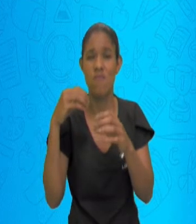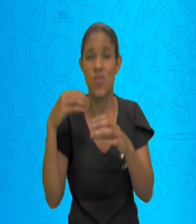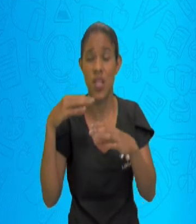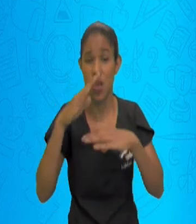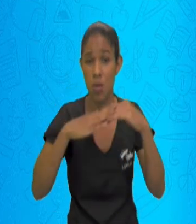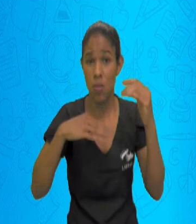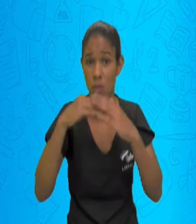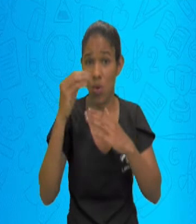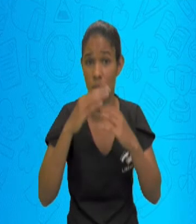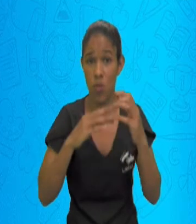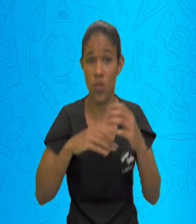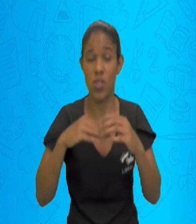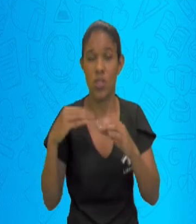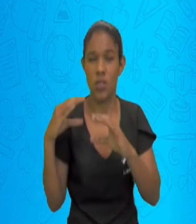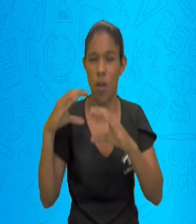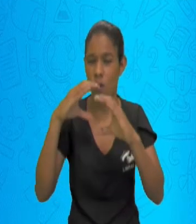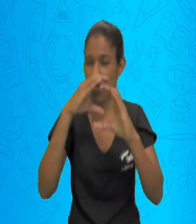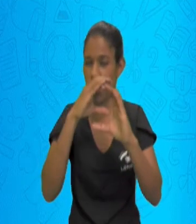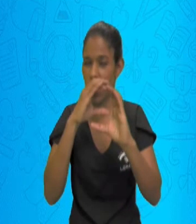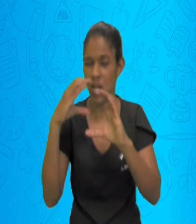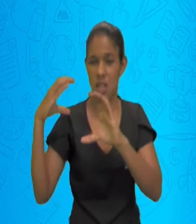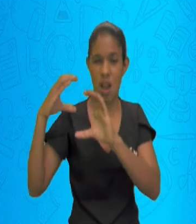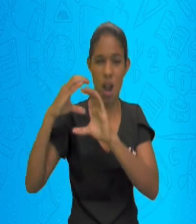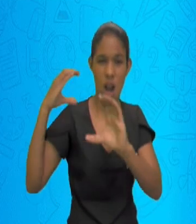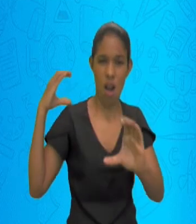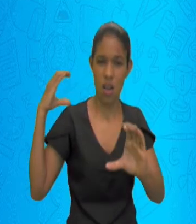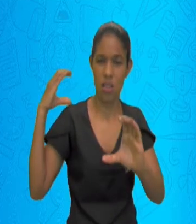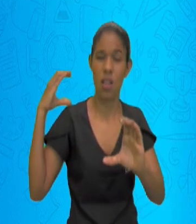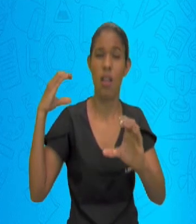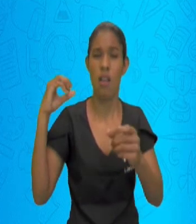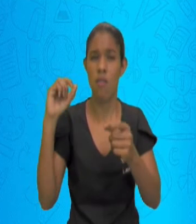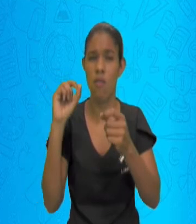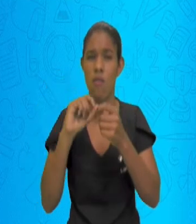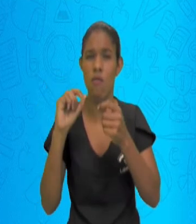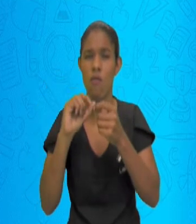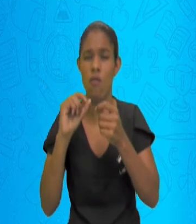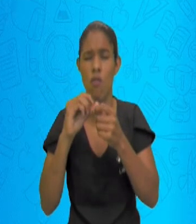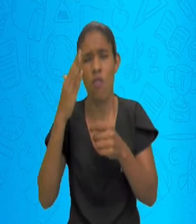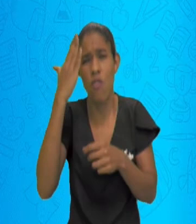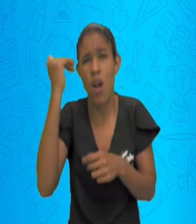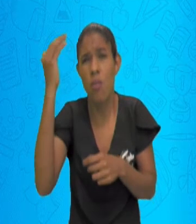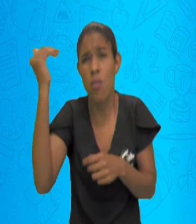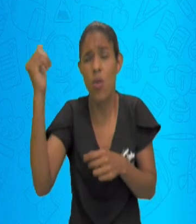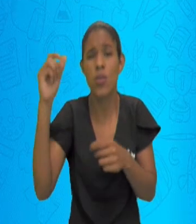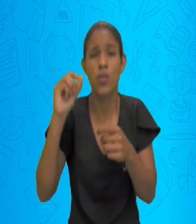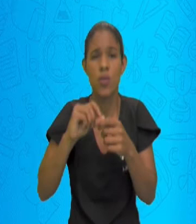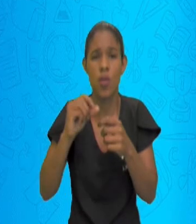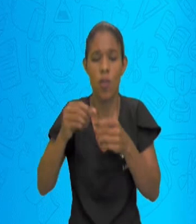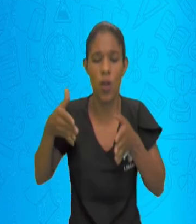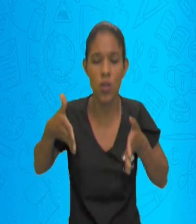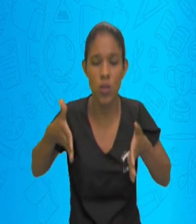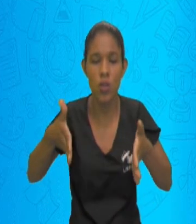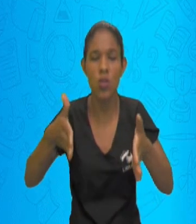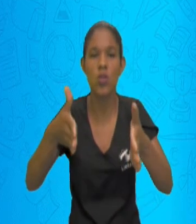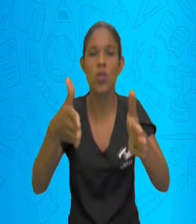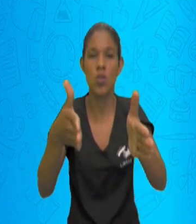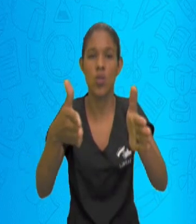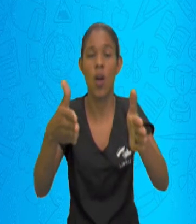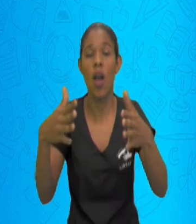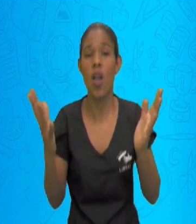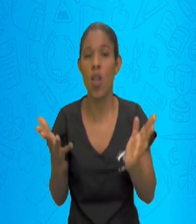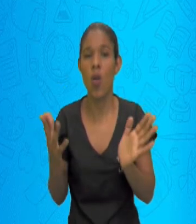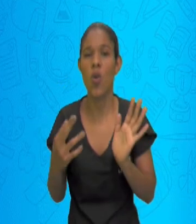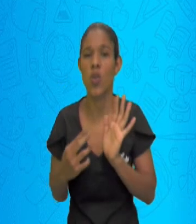também uma obra de arte a céu aberto, criada por Oscar Niemeyer, a edificação passou a ser um dos principais símbolos do carnaval